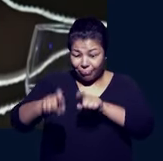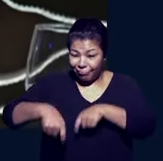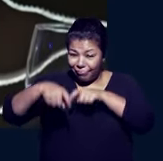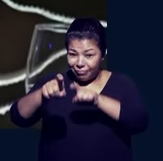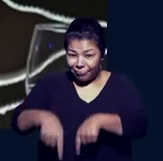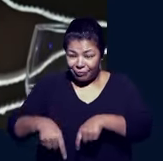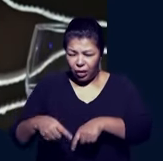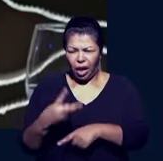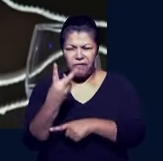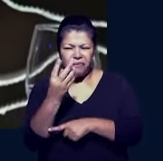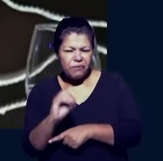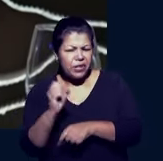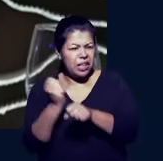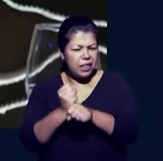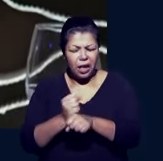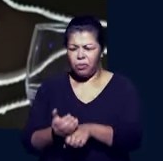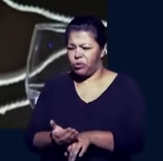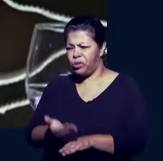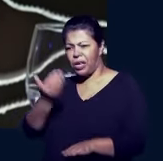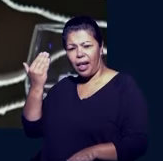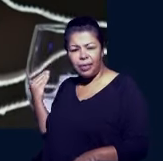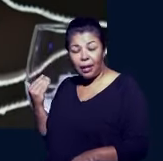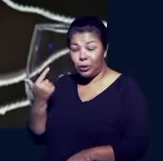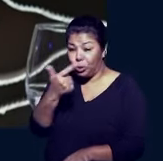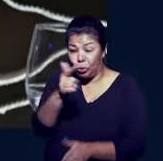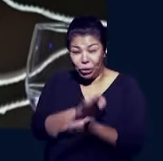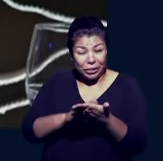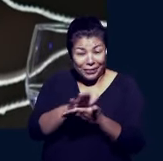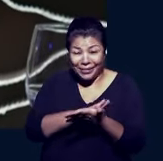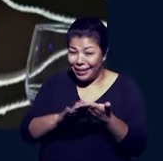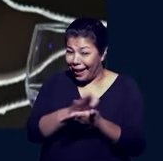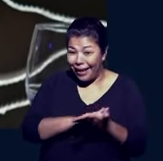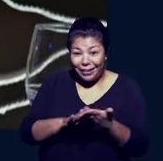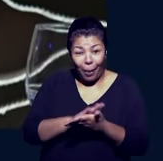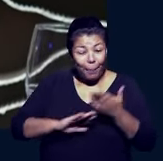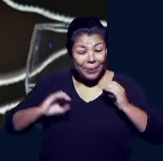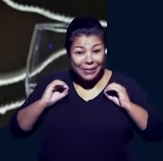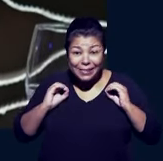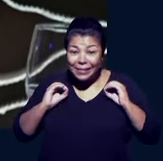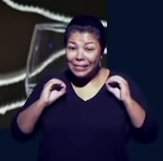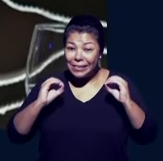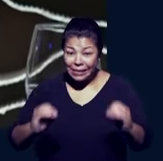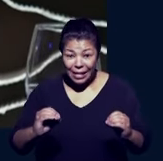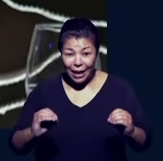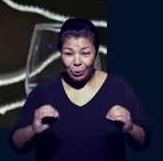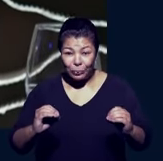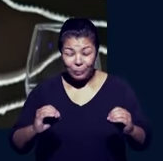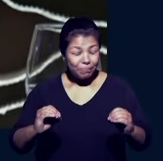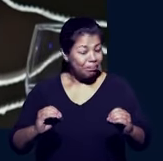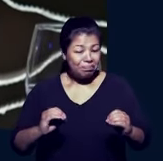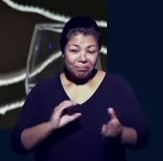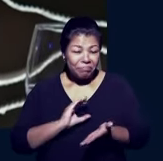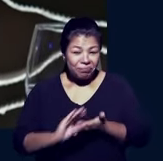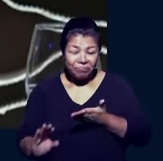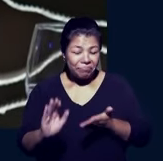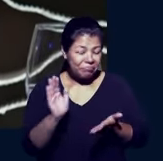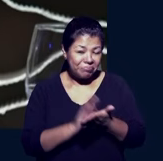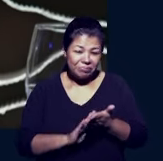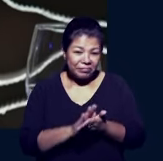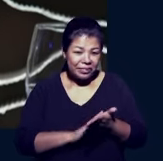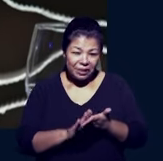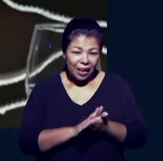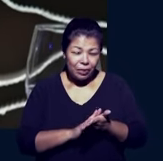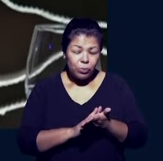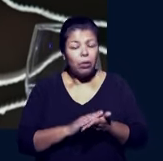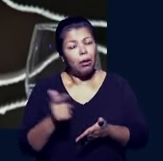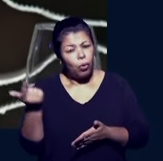quando ele resolveu fazer e desbravar essas fronteiras todas né Eh foi lá para cima não tinha